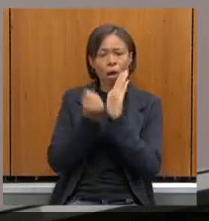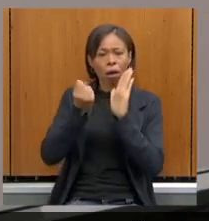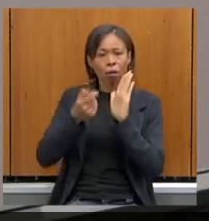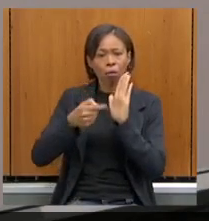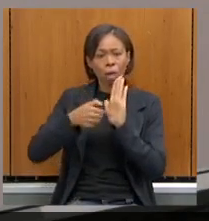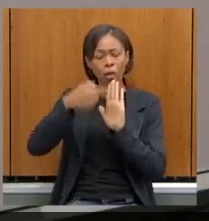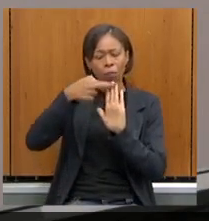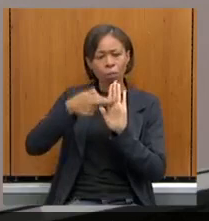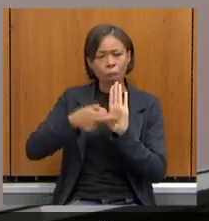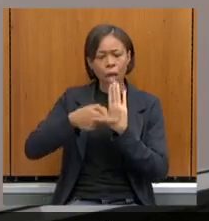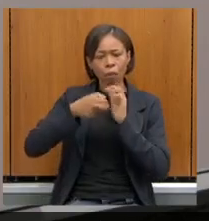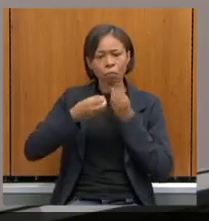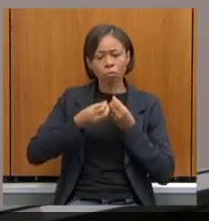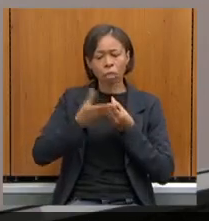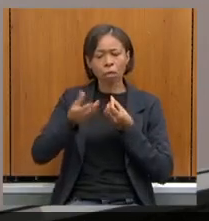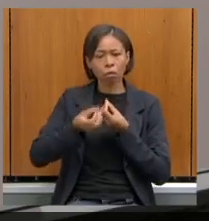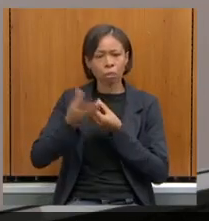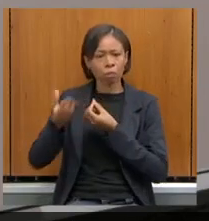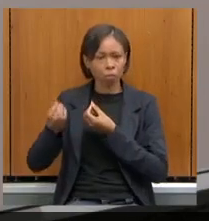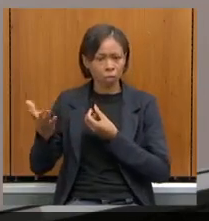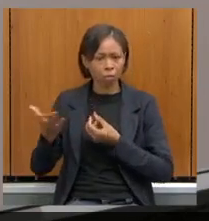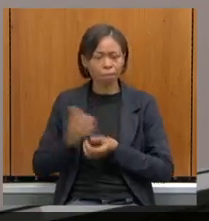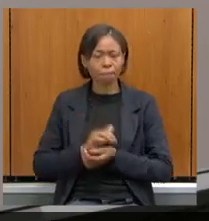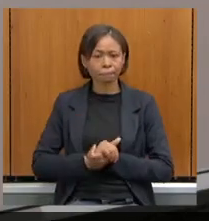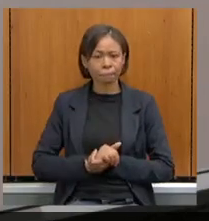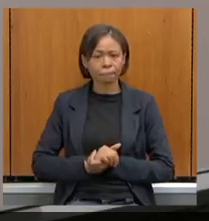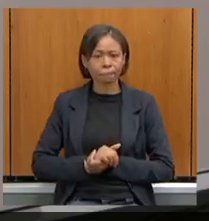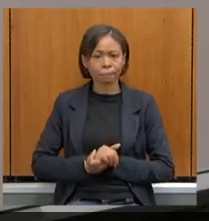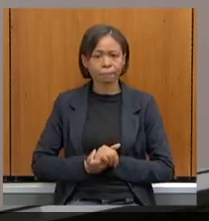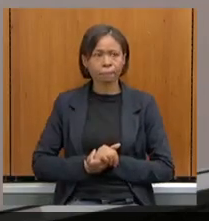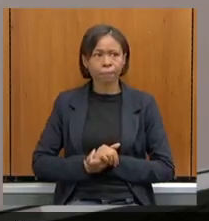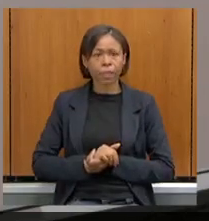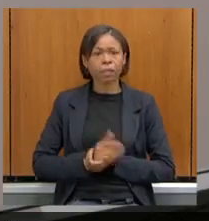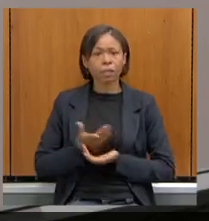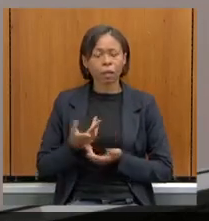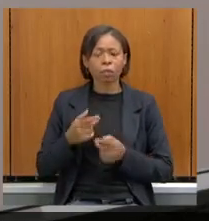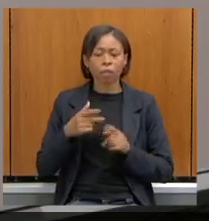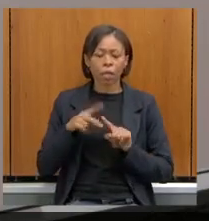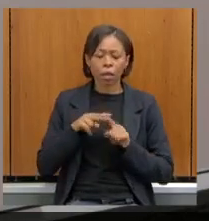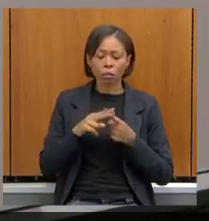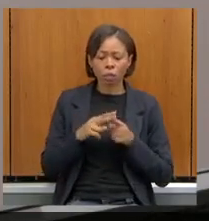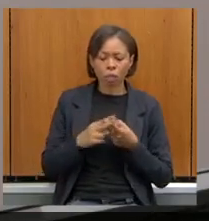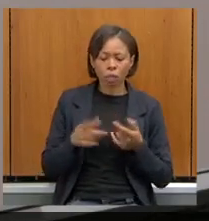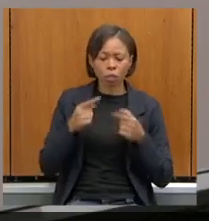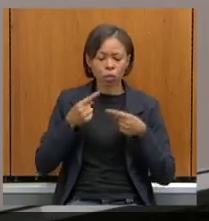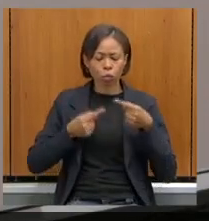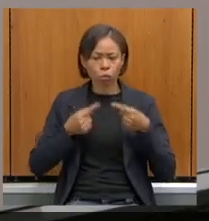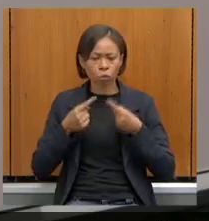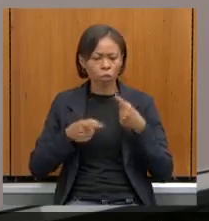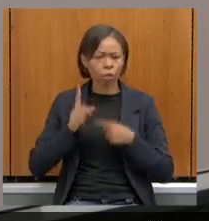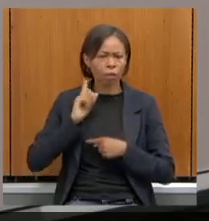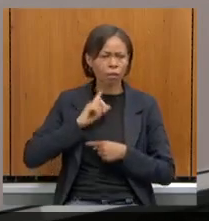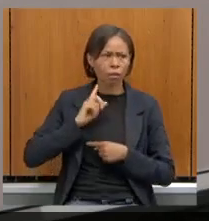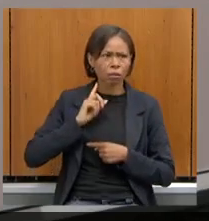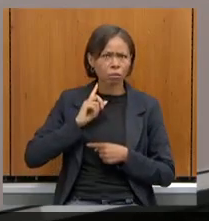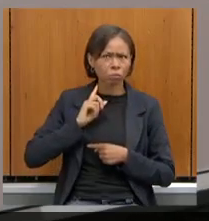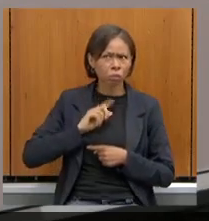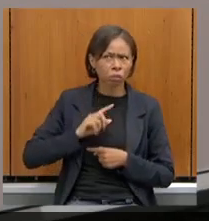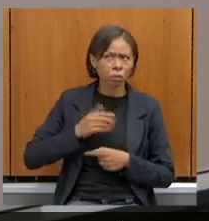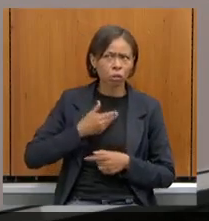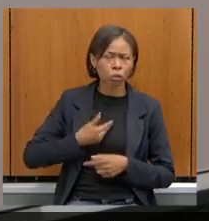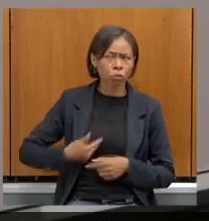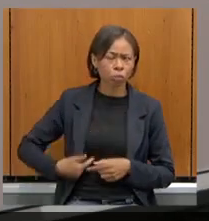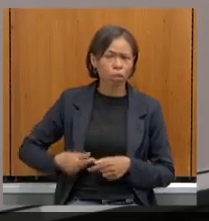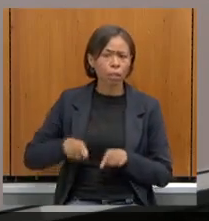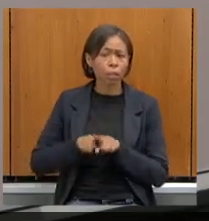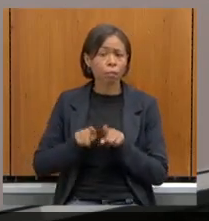A estruturação como eu disse é uma revisão das políticas públicas, apoio ao trade turístico, ação com